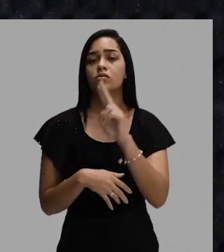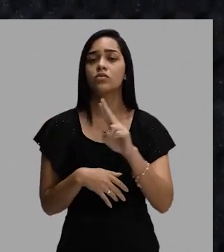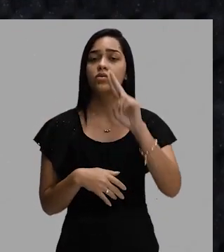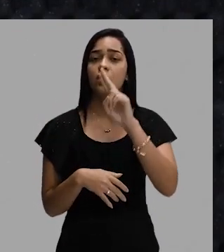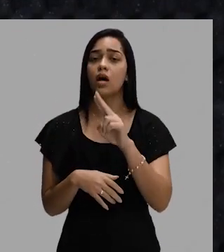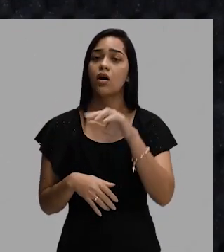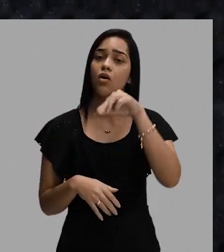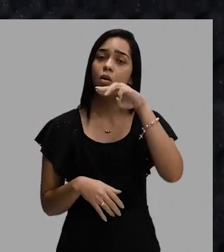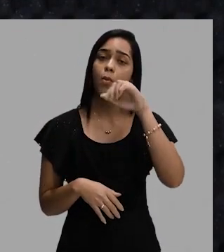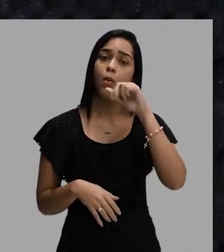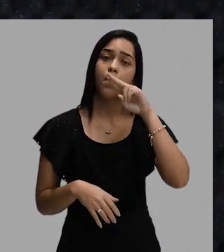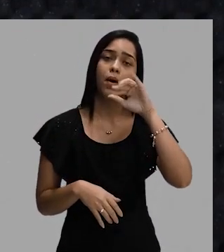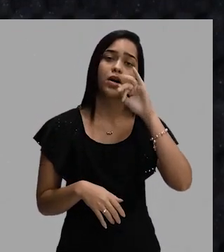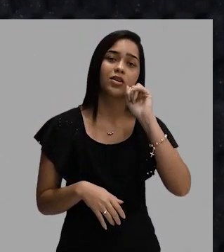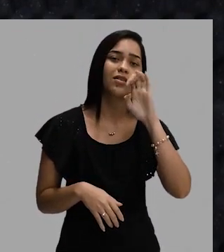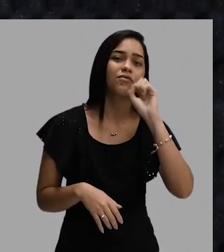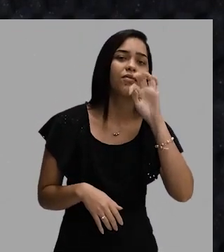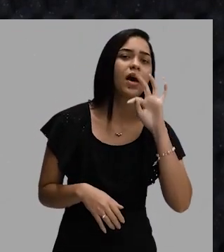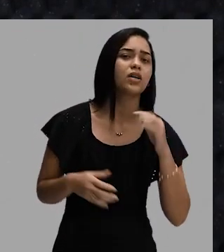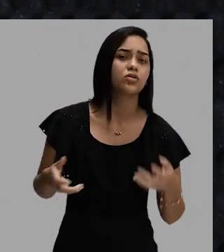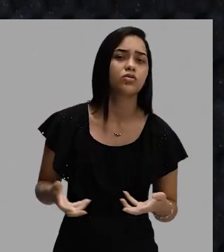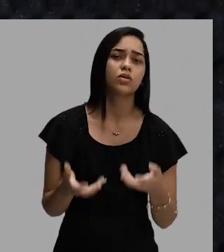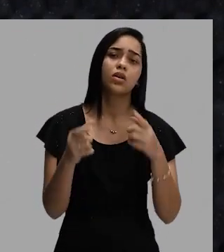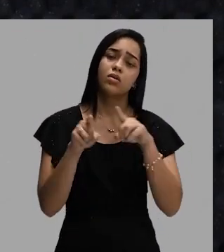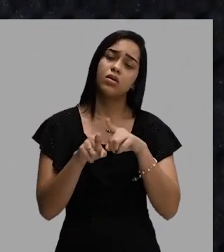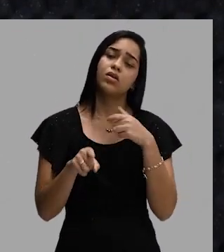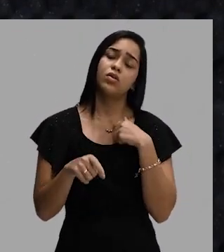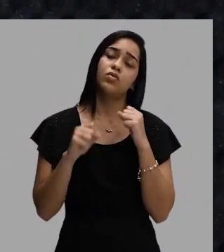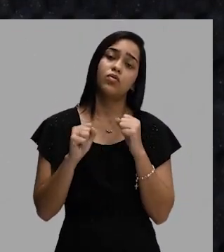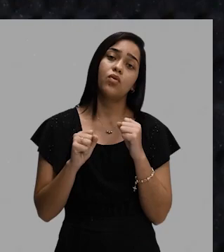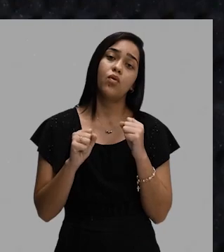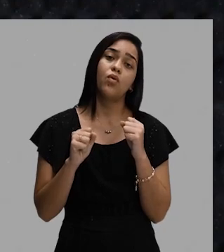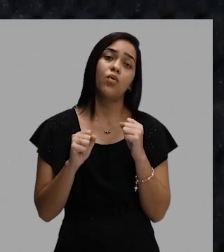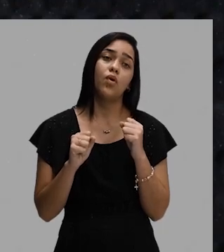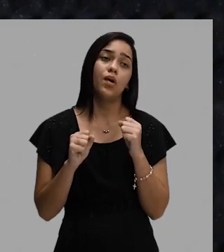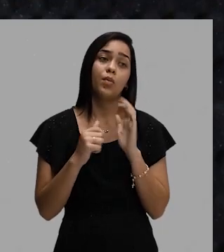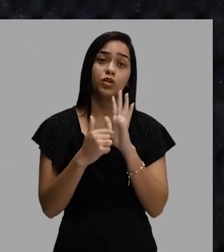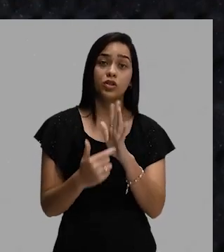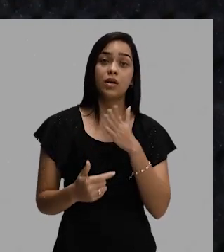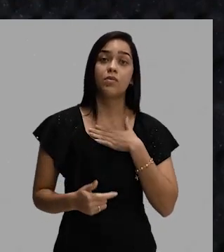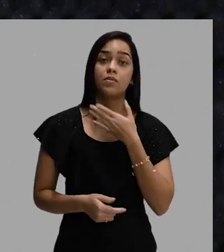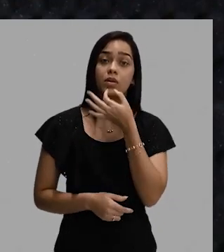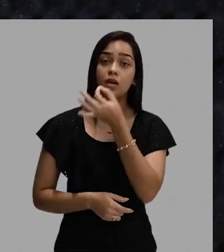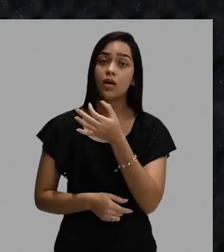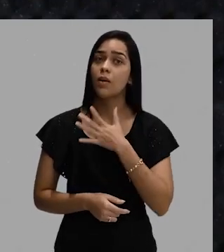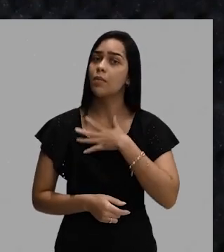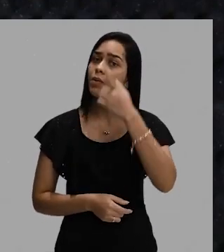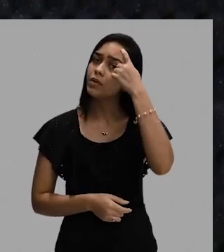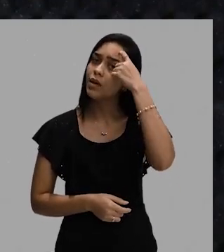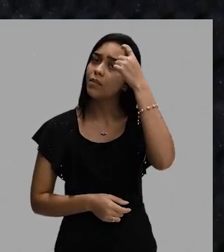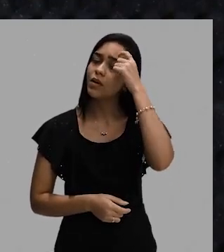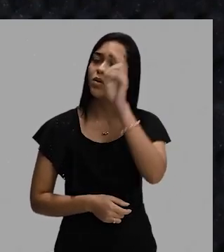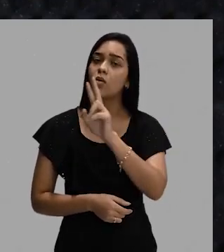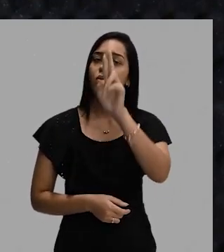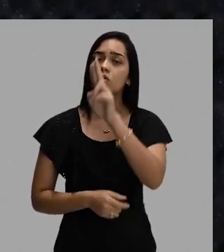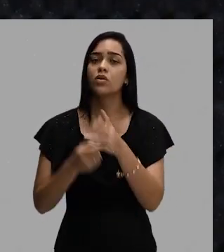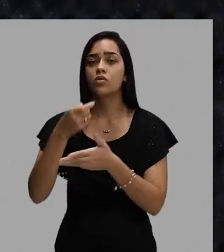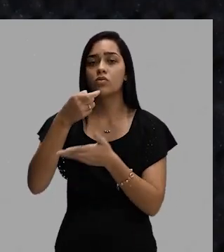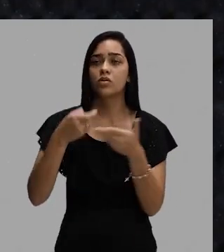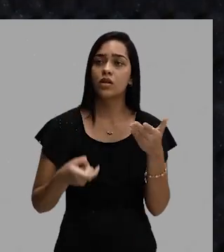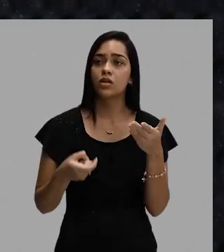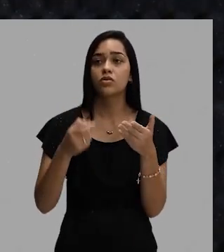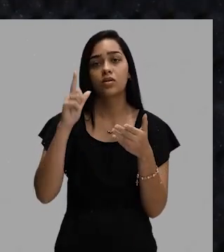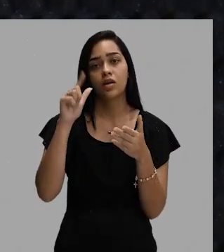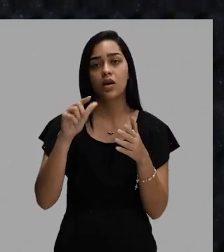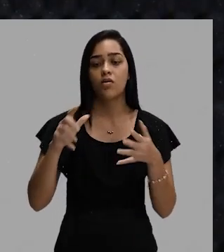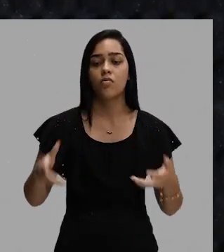como manifesto também, entenderam? Então, eu vou defender o meu ponto de vista, eu vou defender a minha ideia usando o texto, que no